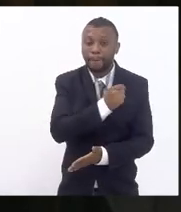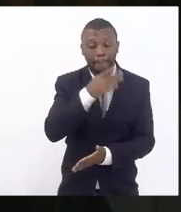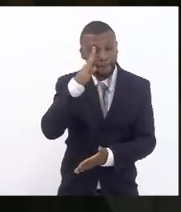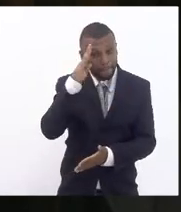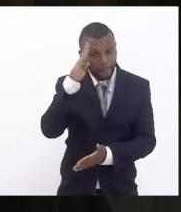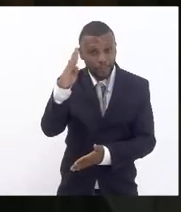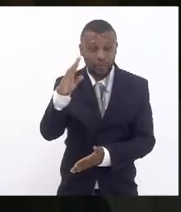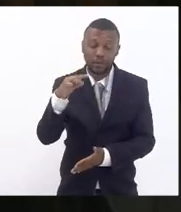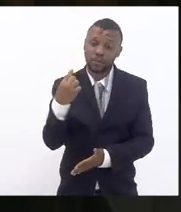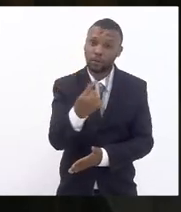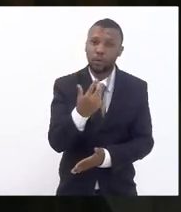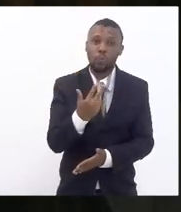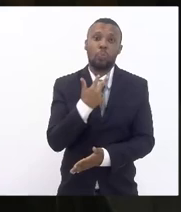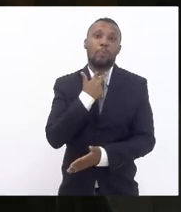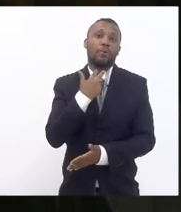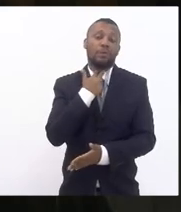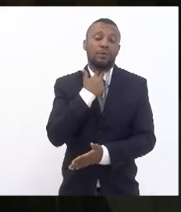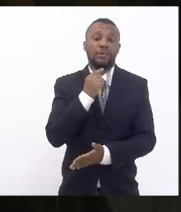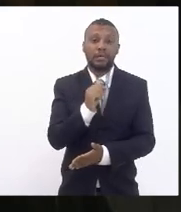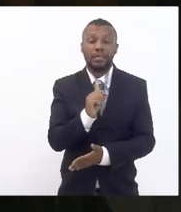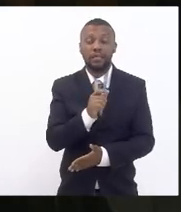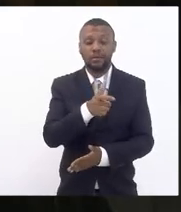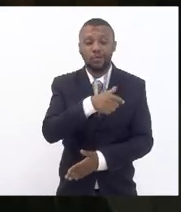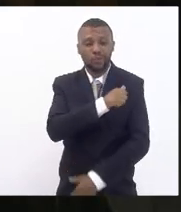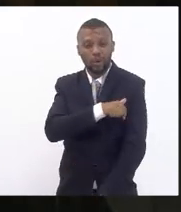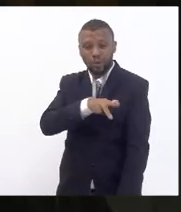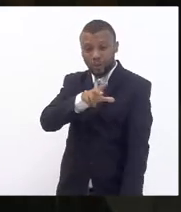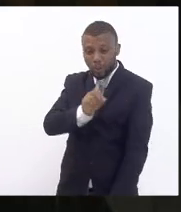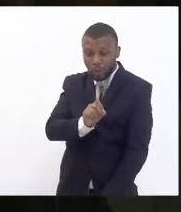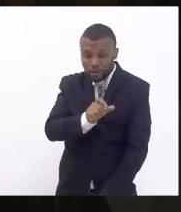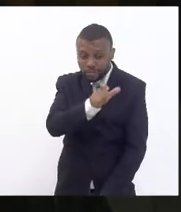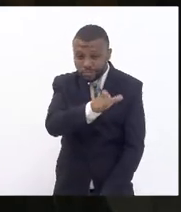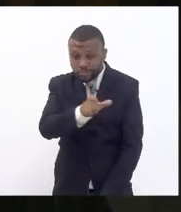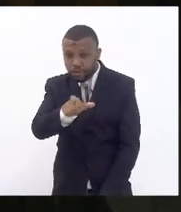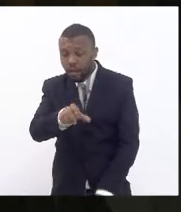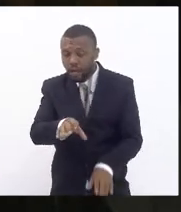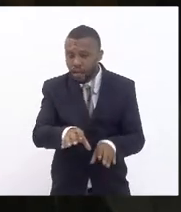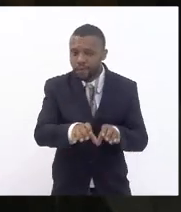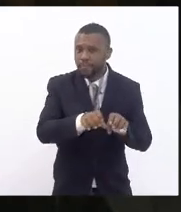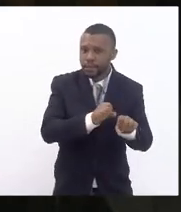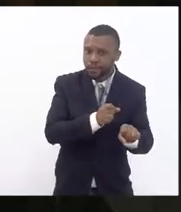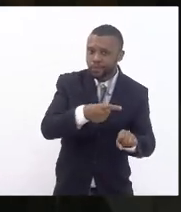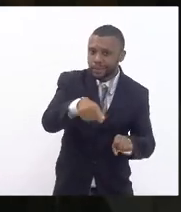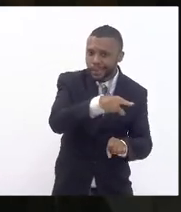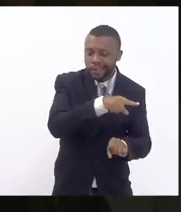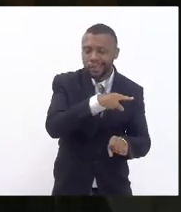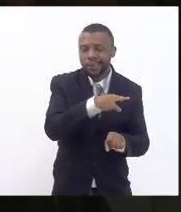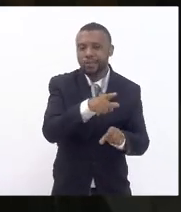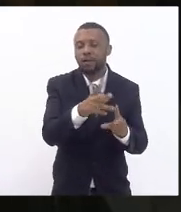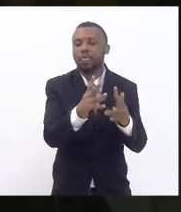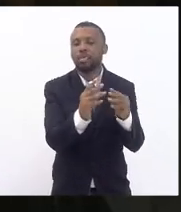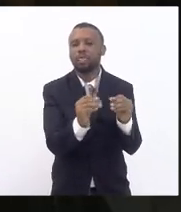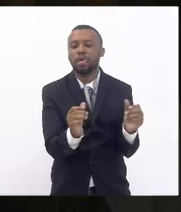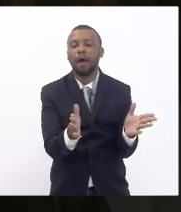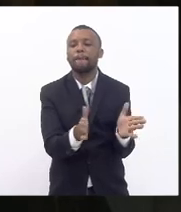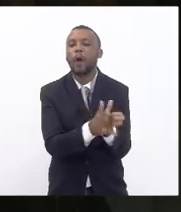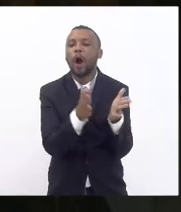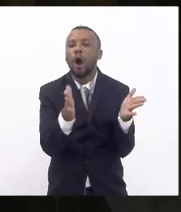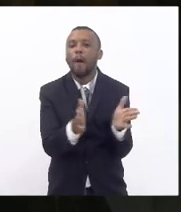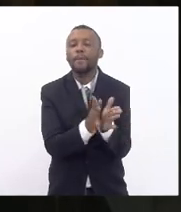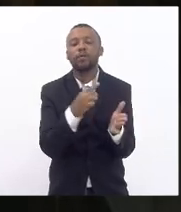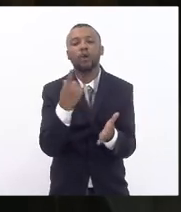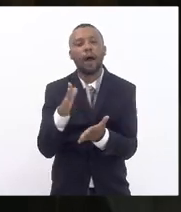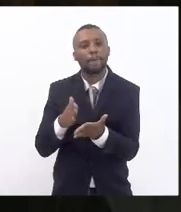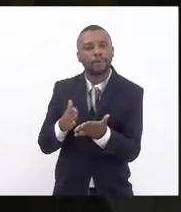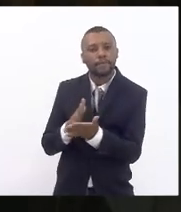não permita que a formação dos nossos estudantes seja empobrecida. A gente aprovou aqui nessa casa, junto com os deputados Waldeck, Mink